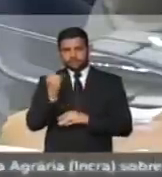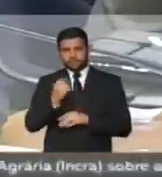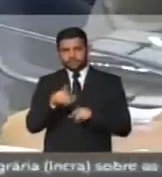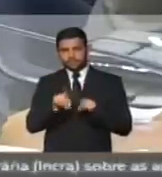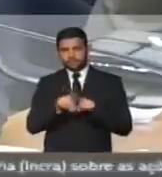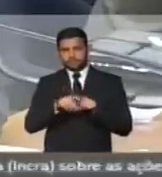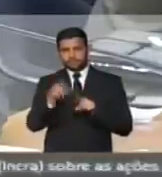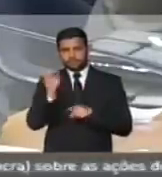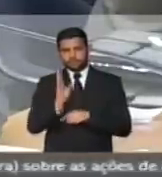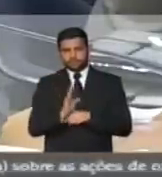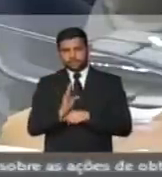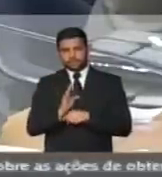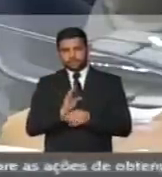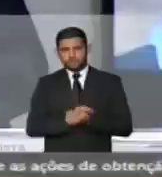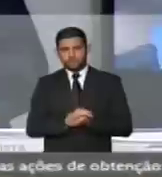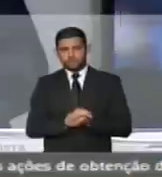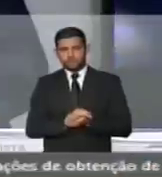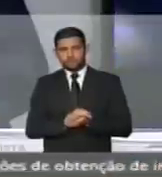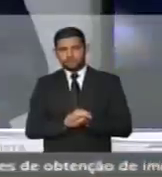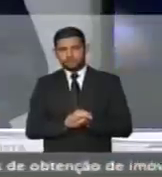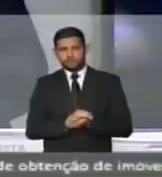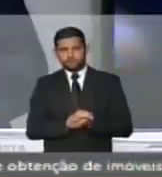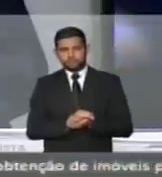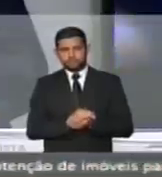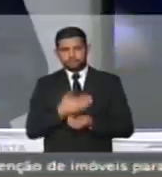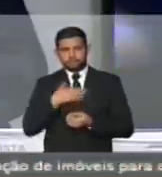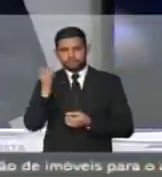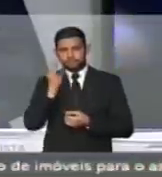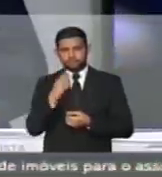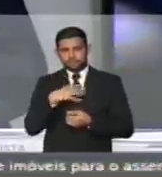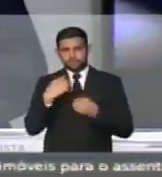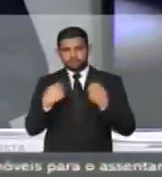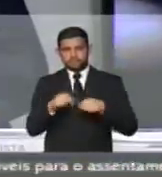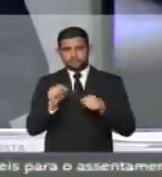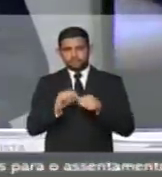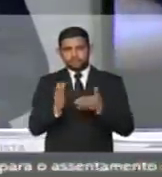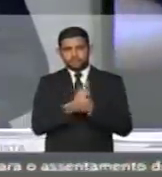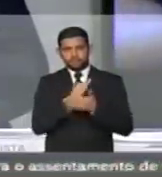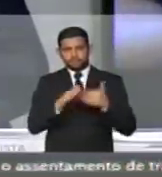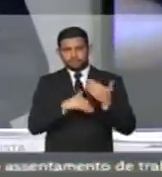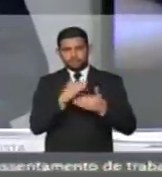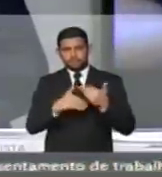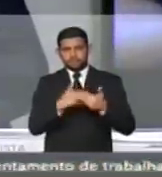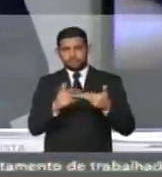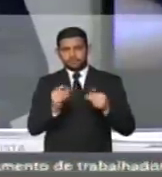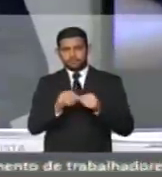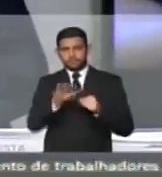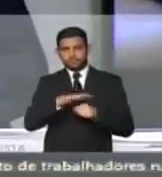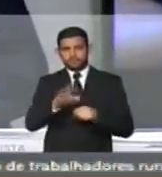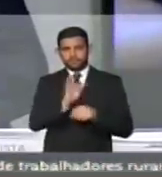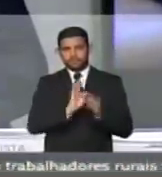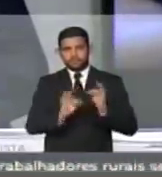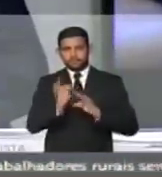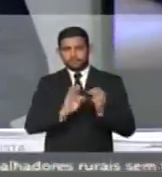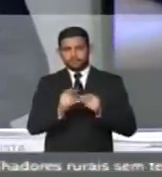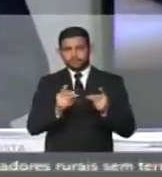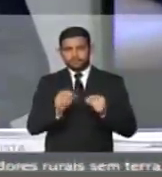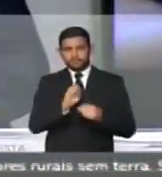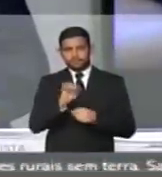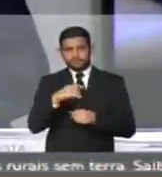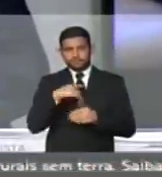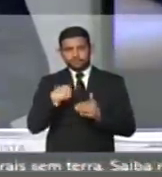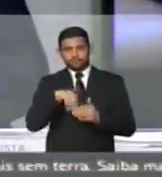também para o Brasil? Olha, o Brasil precisa fazer alguns avanços nas áreas tecnológicas. Se